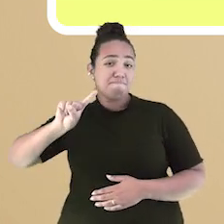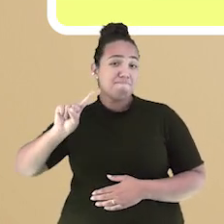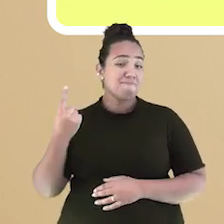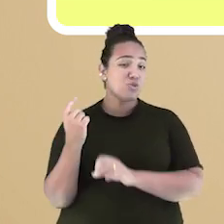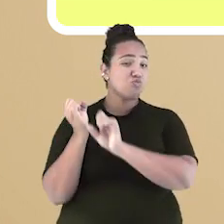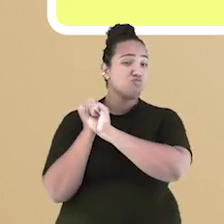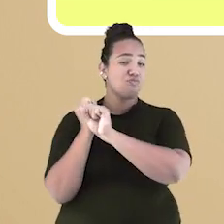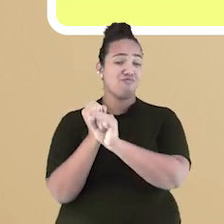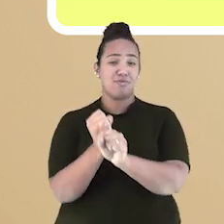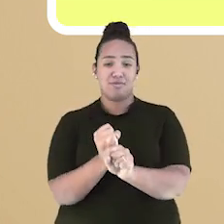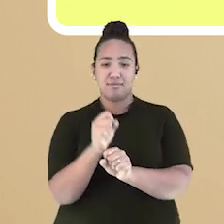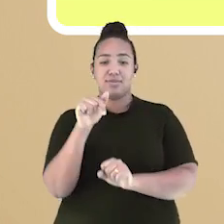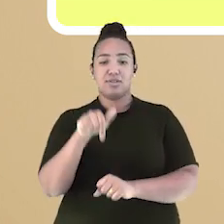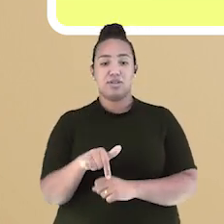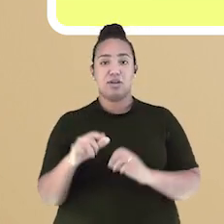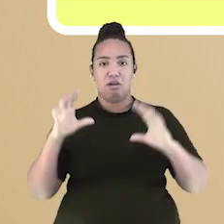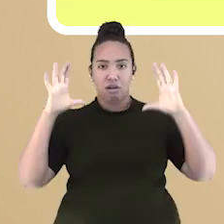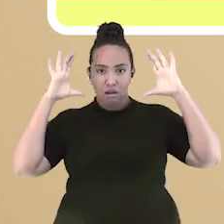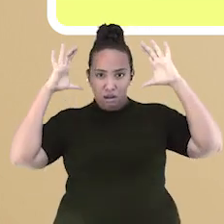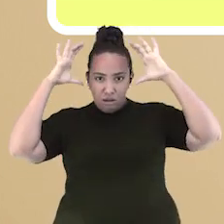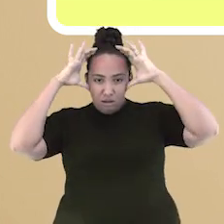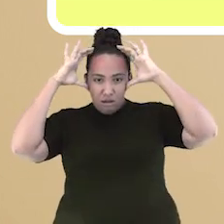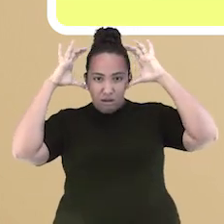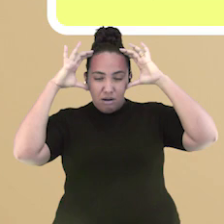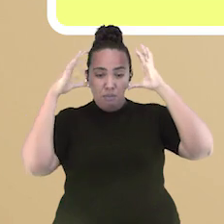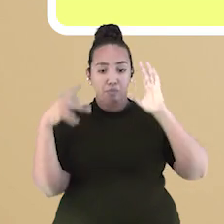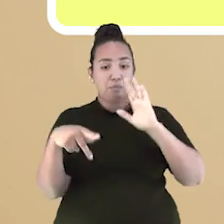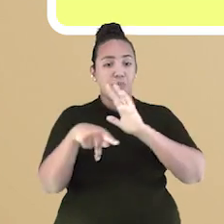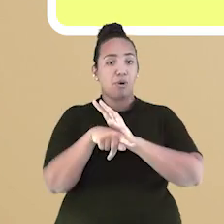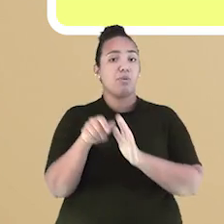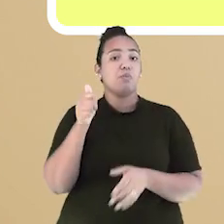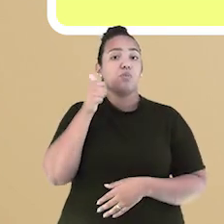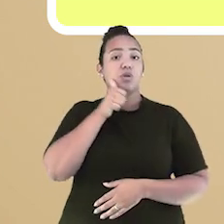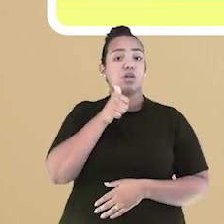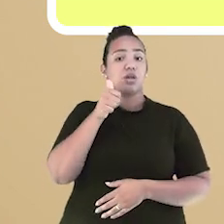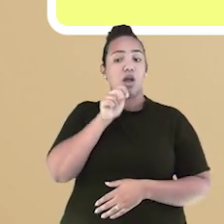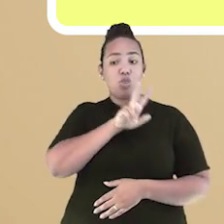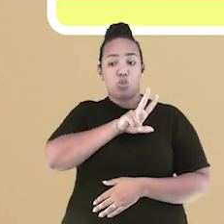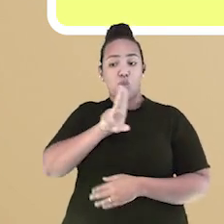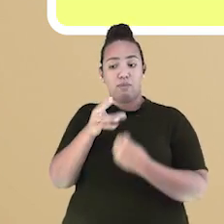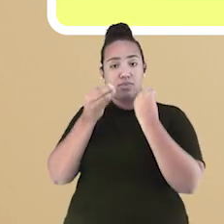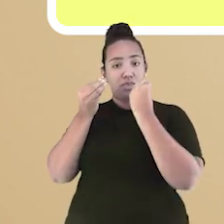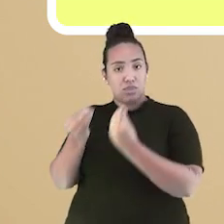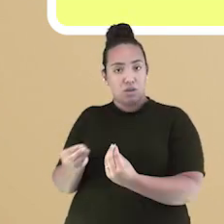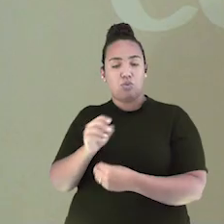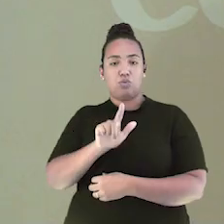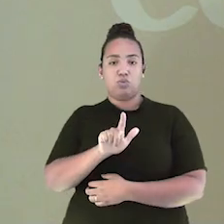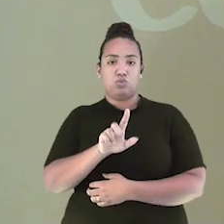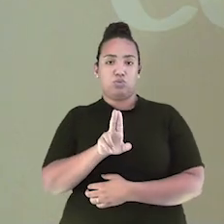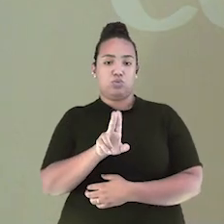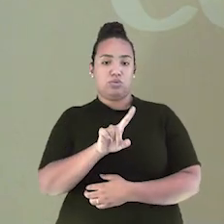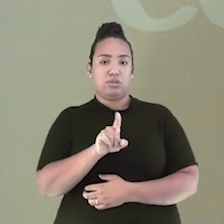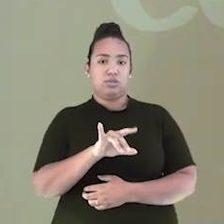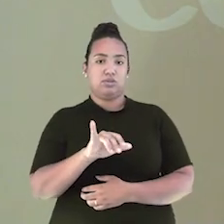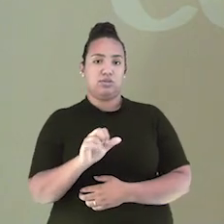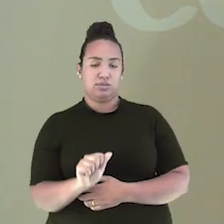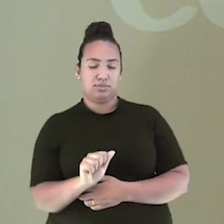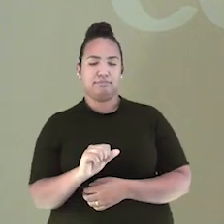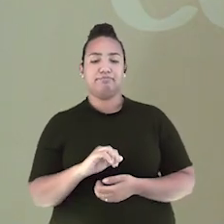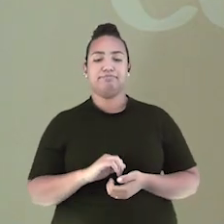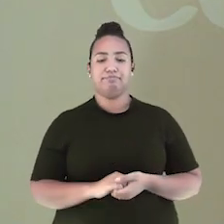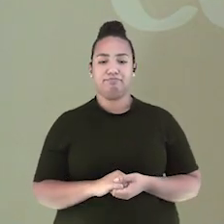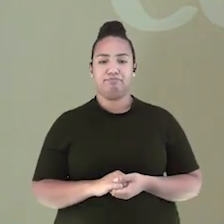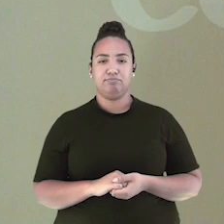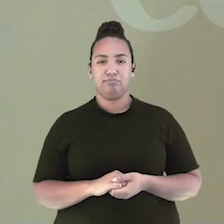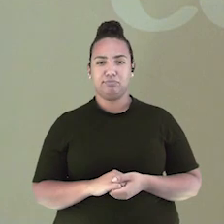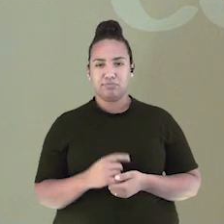mil anos. Ele trata-se de um crânio que pertence a uma mulher, que chamaram de Luzia. Essas